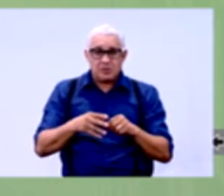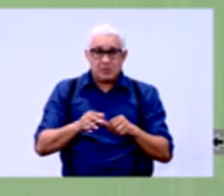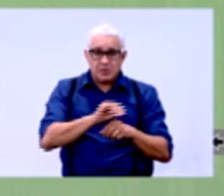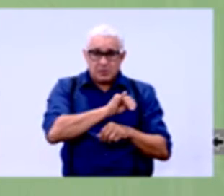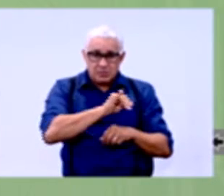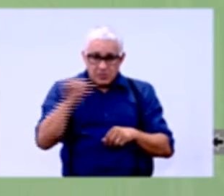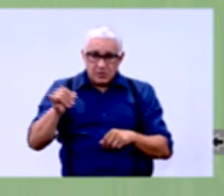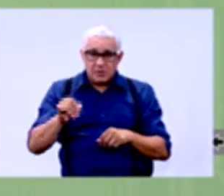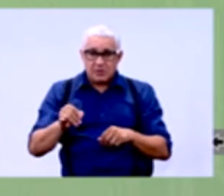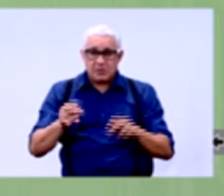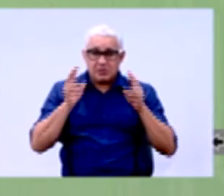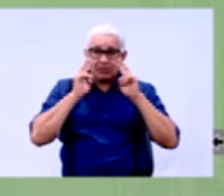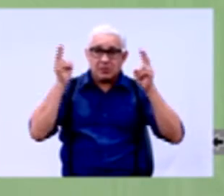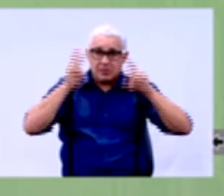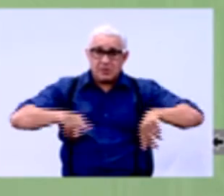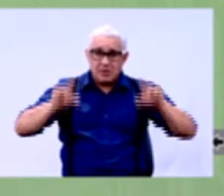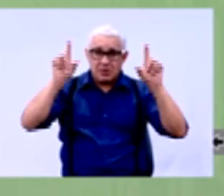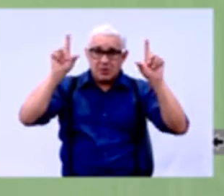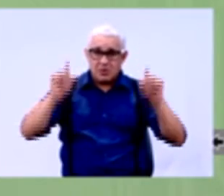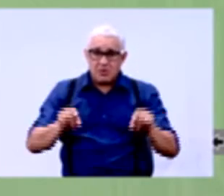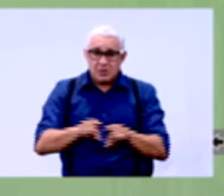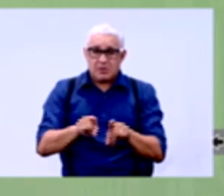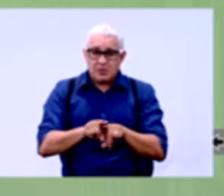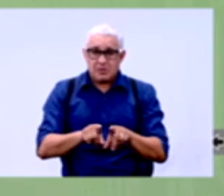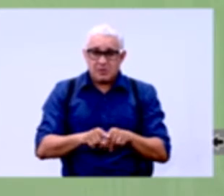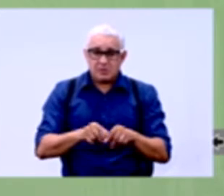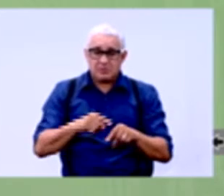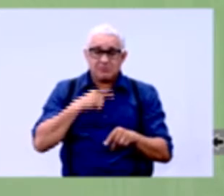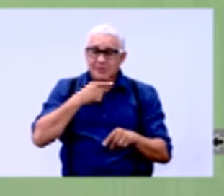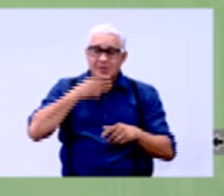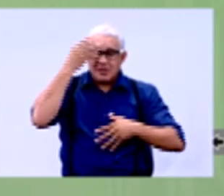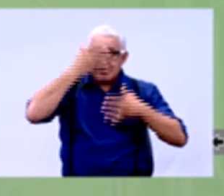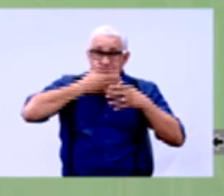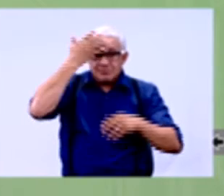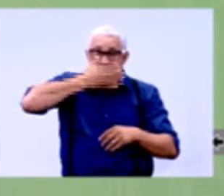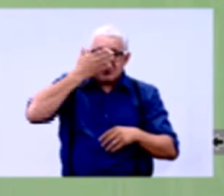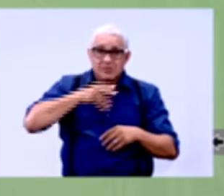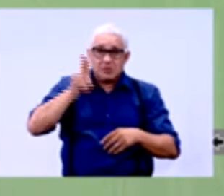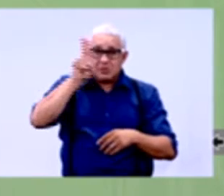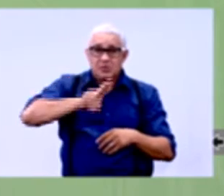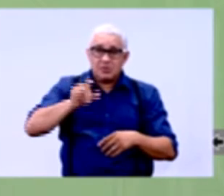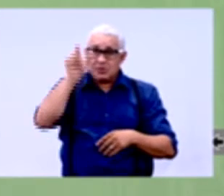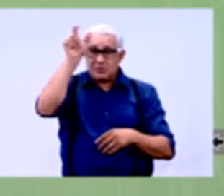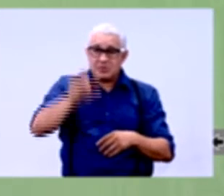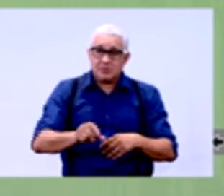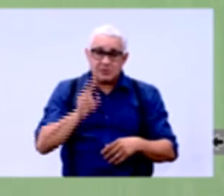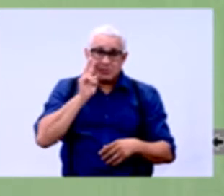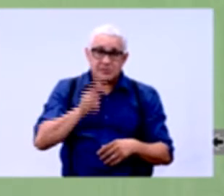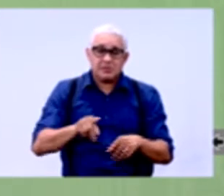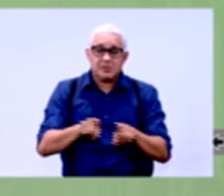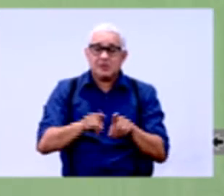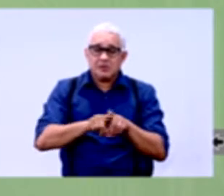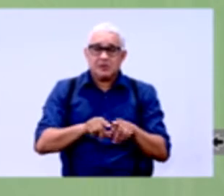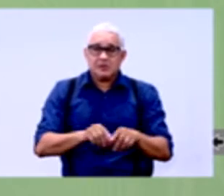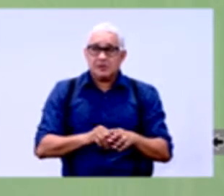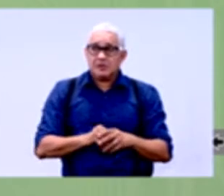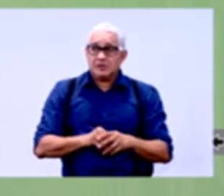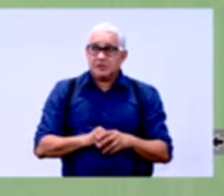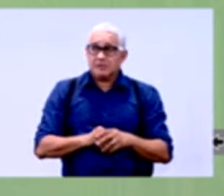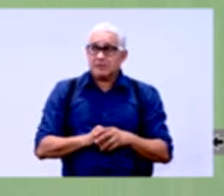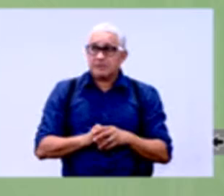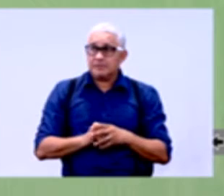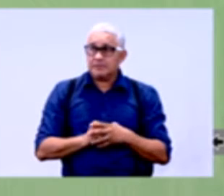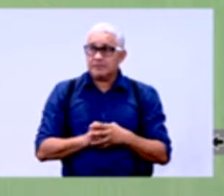estão minimizadas ou fora do campo de visão do usuário. E outra questão é a ineficiência. Então, uma